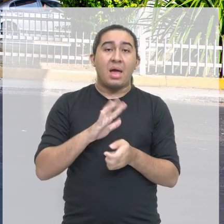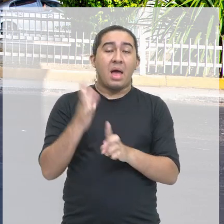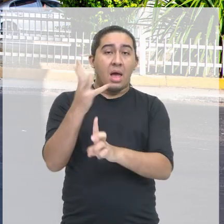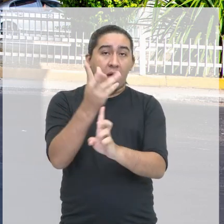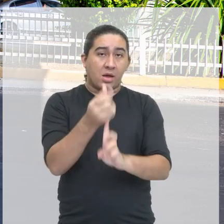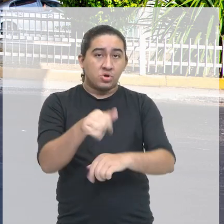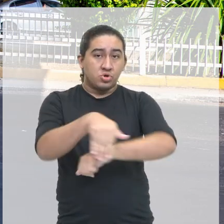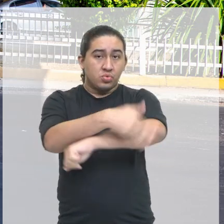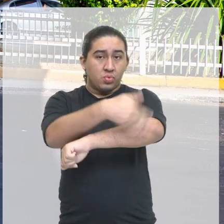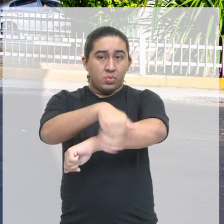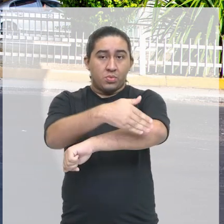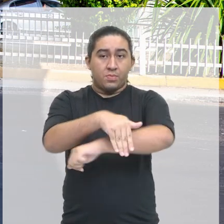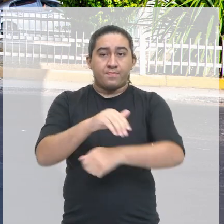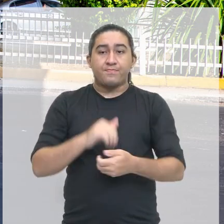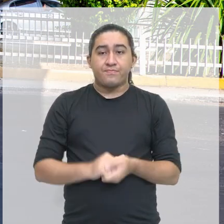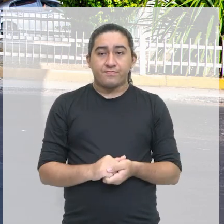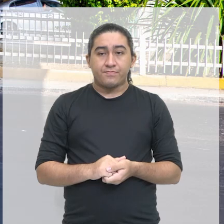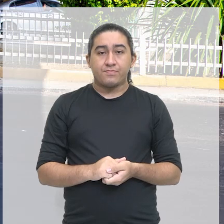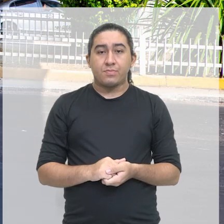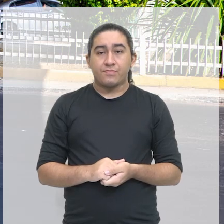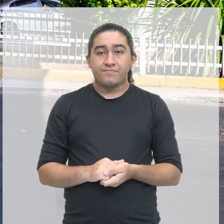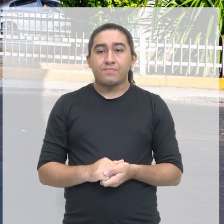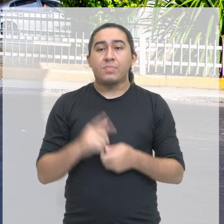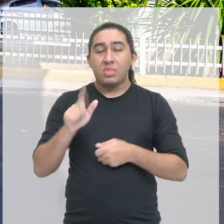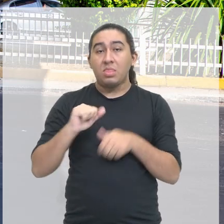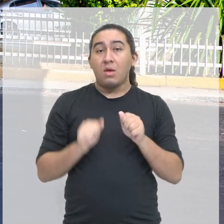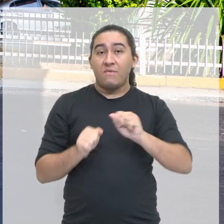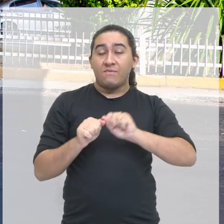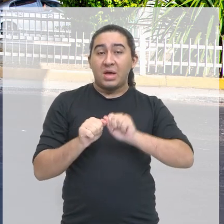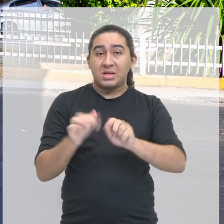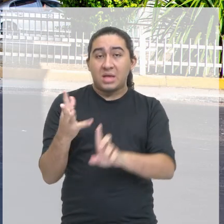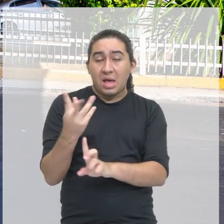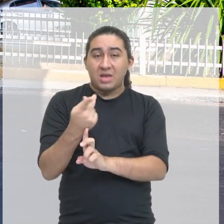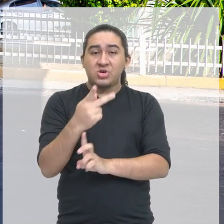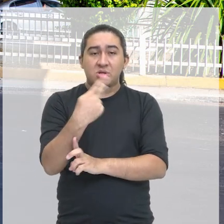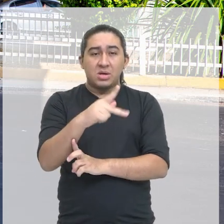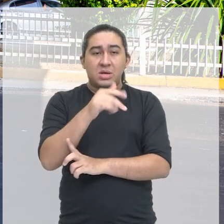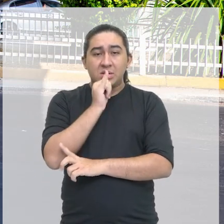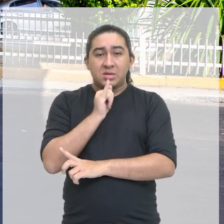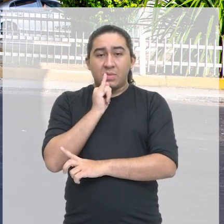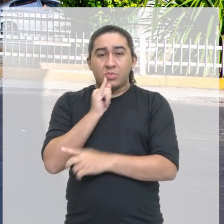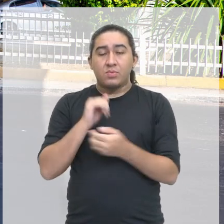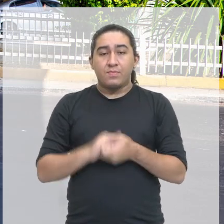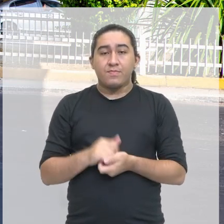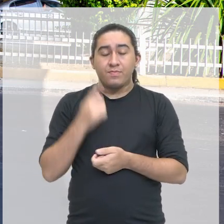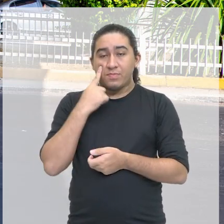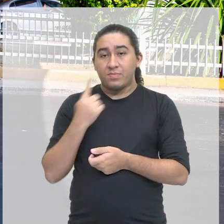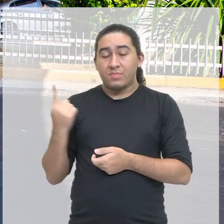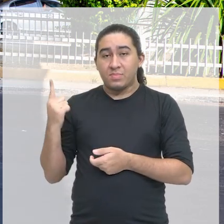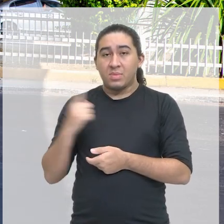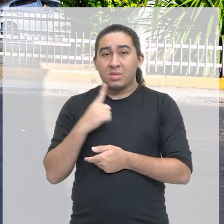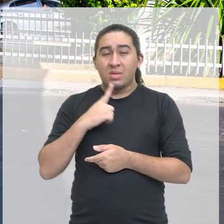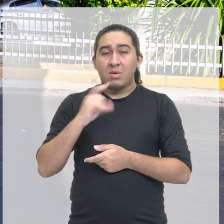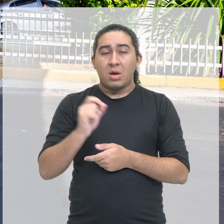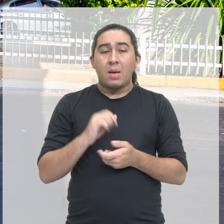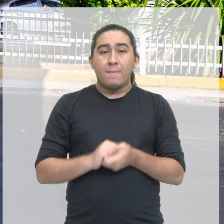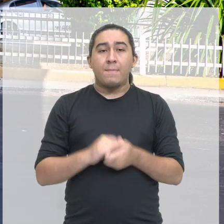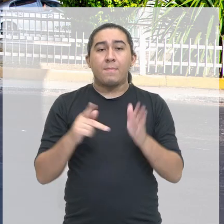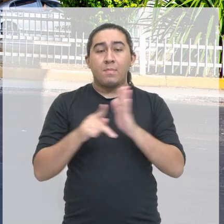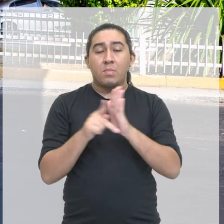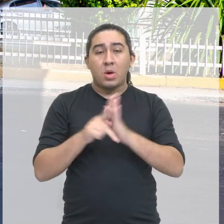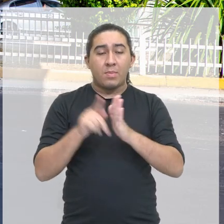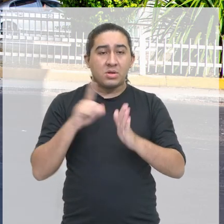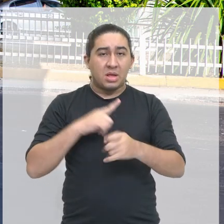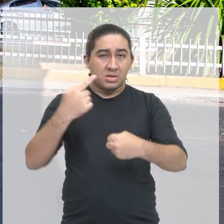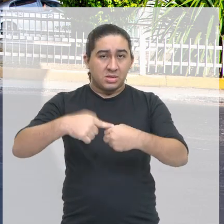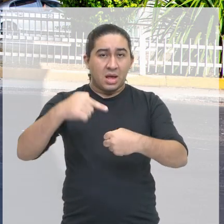arte de rua, onde o artista ele produz sua arte. Por exemplo, aqui nós temos um viaduto, aqui na cidade de Manaus,